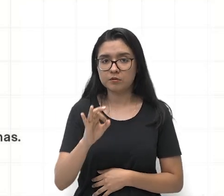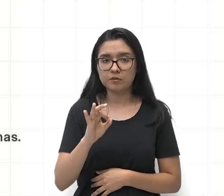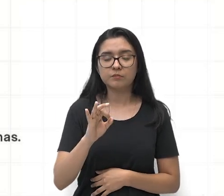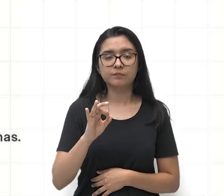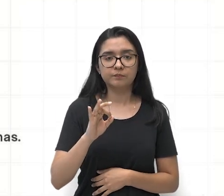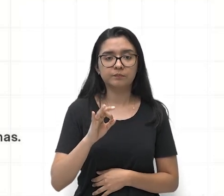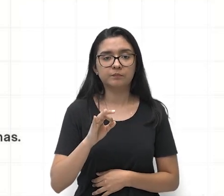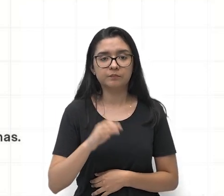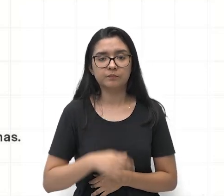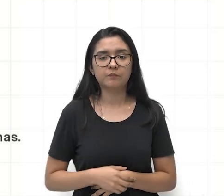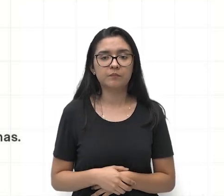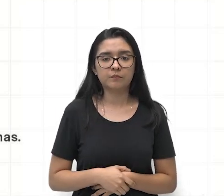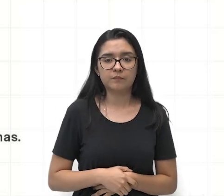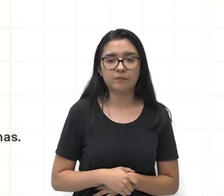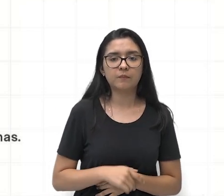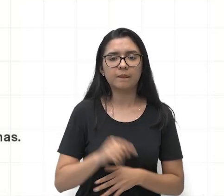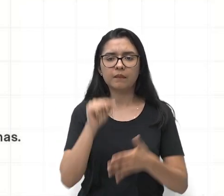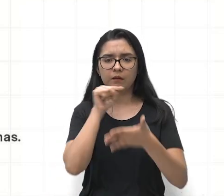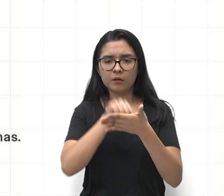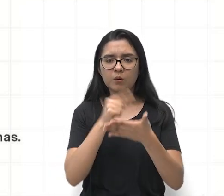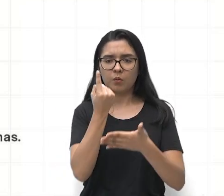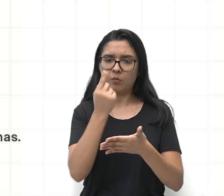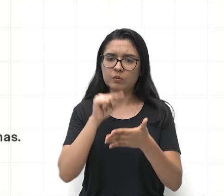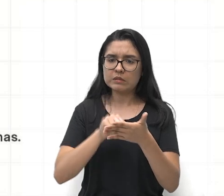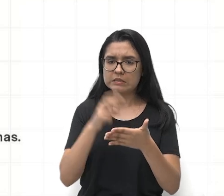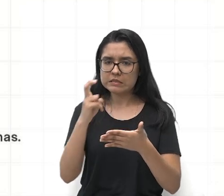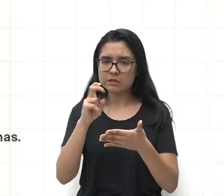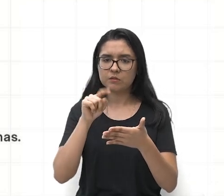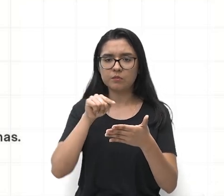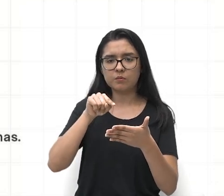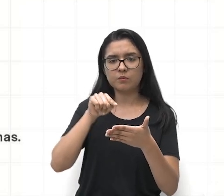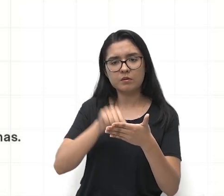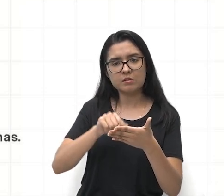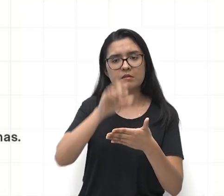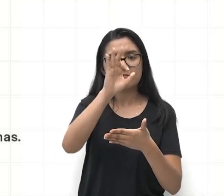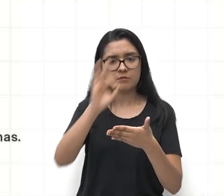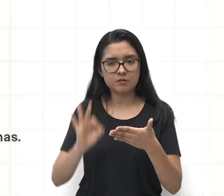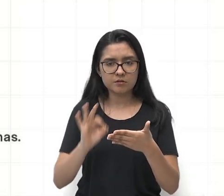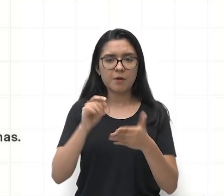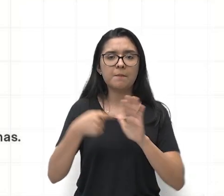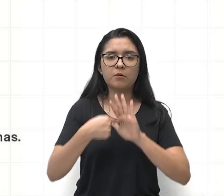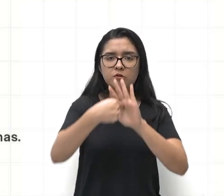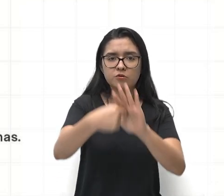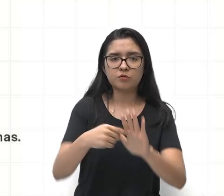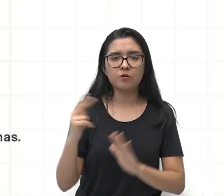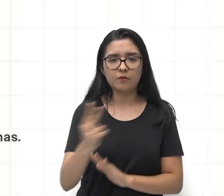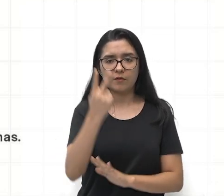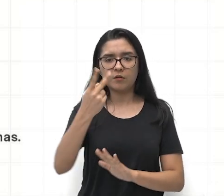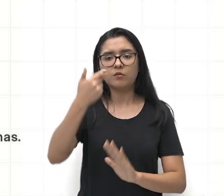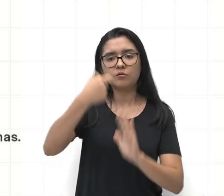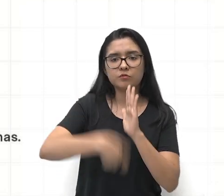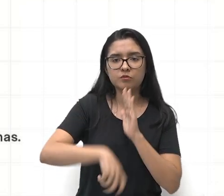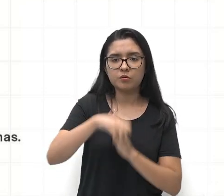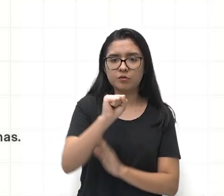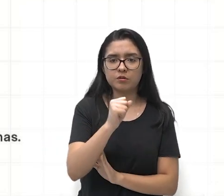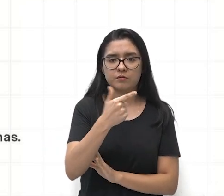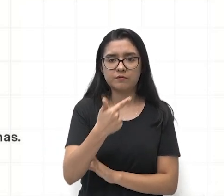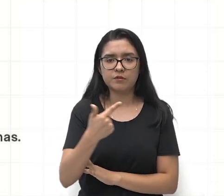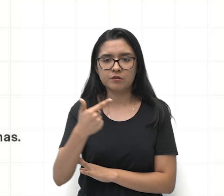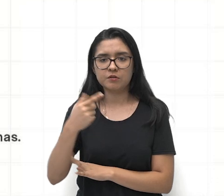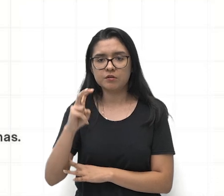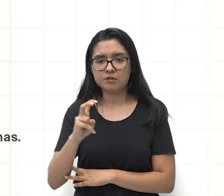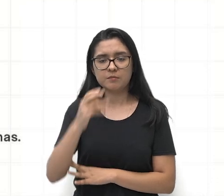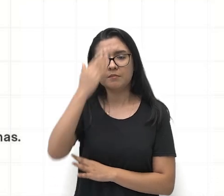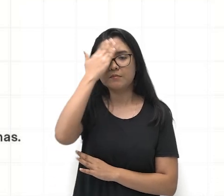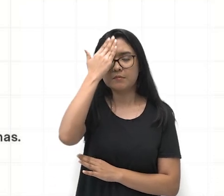15%. Aperta o 1, aperta o 5, aperta o sinal de porcentagem. Já apareceu o valor do desconto. 825.